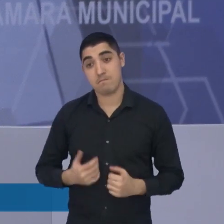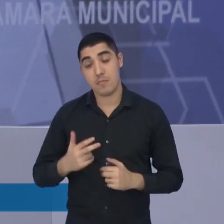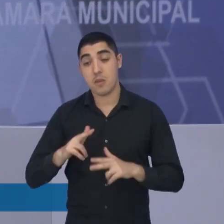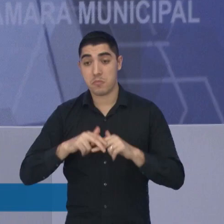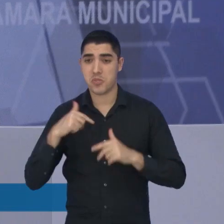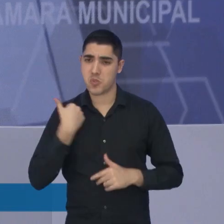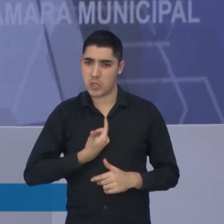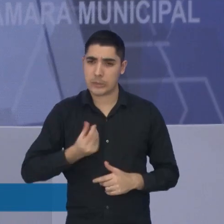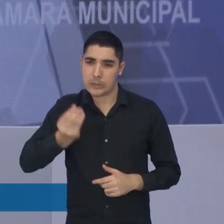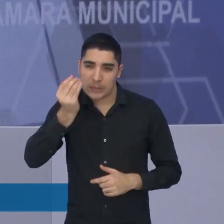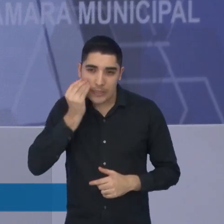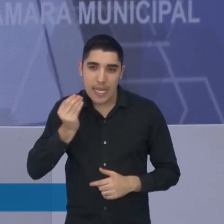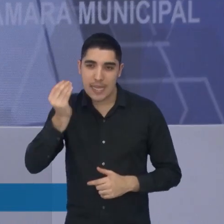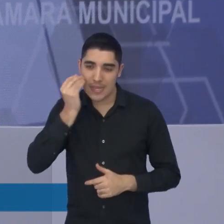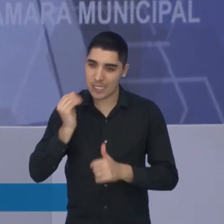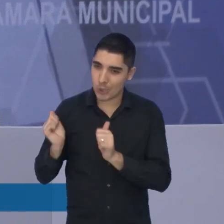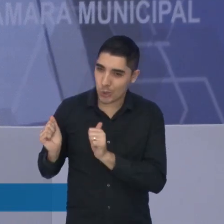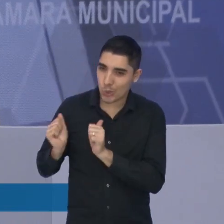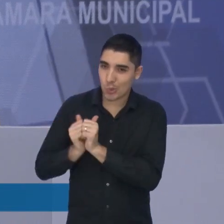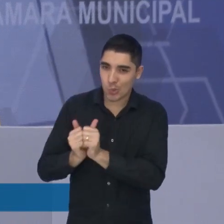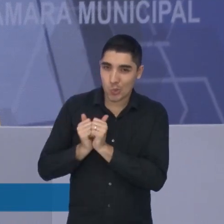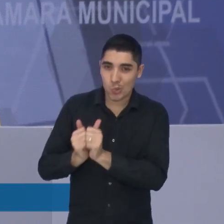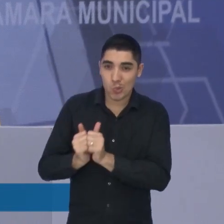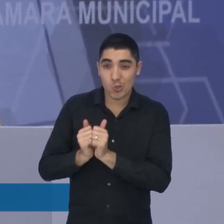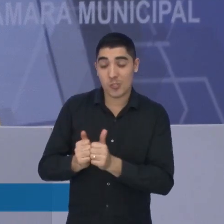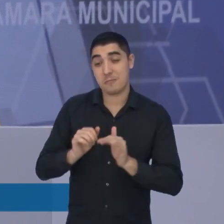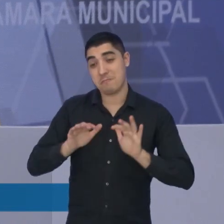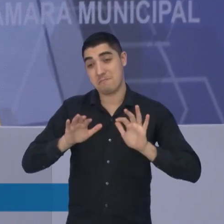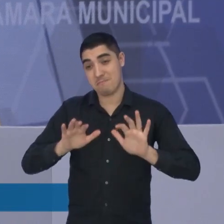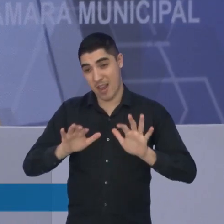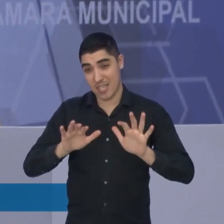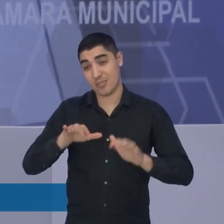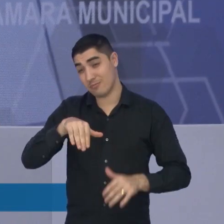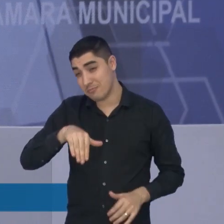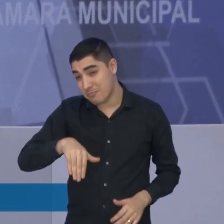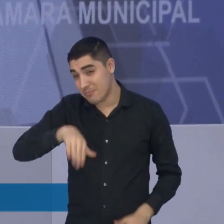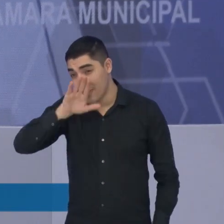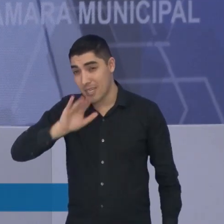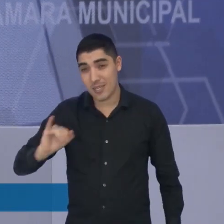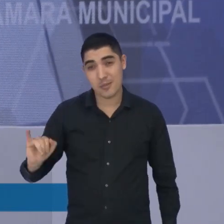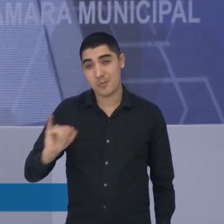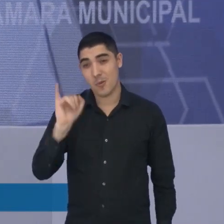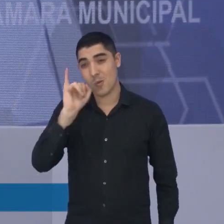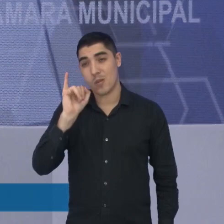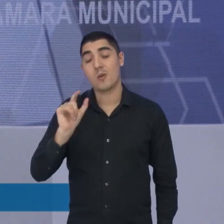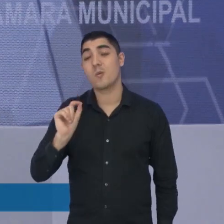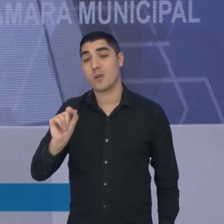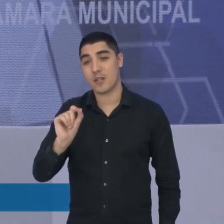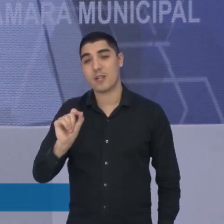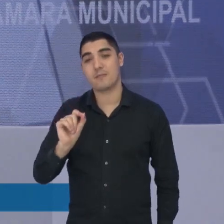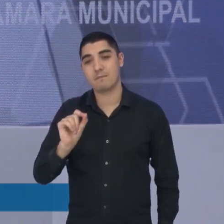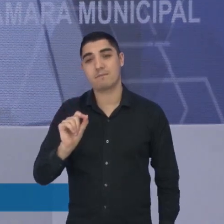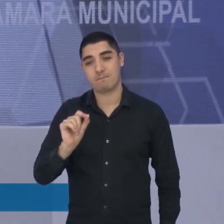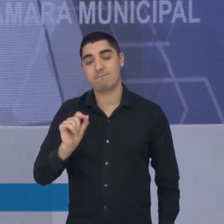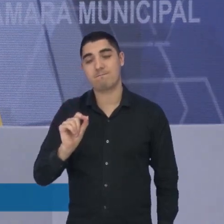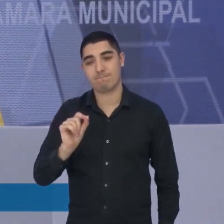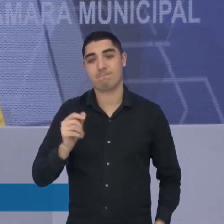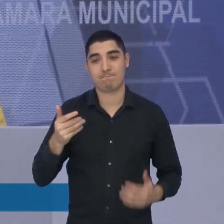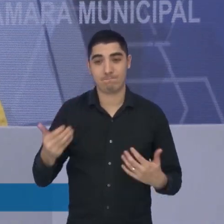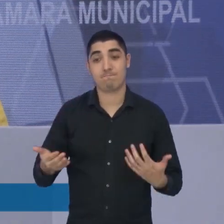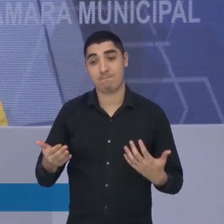tentamos mantê-lo e mantemos, mas eu diria que mais importante é o valor que trazemos, e foi